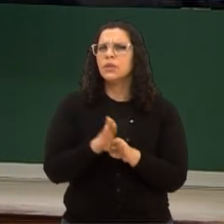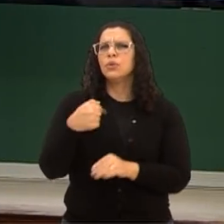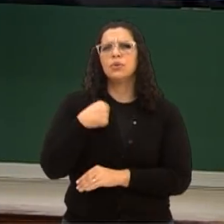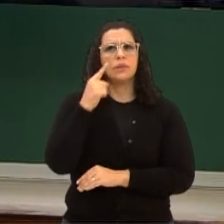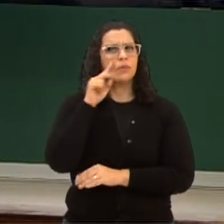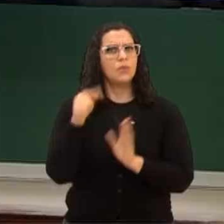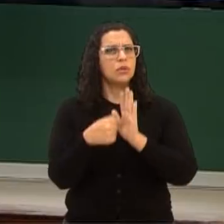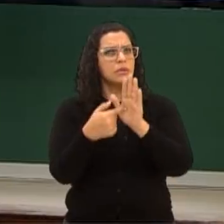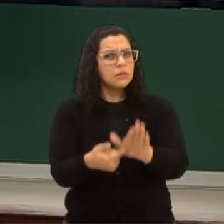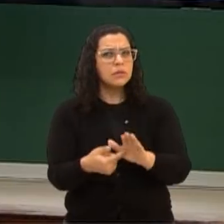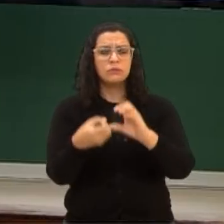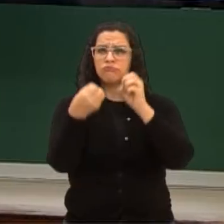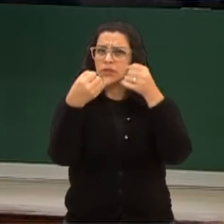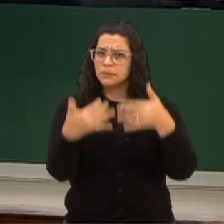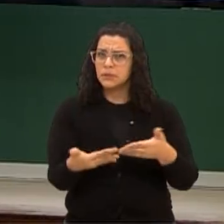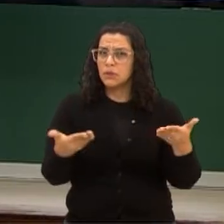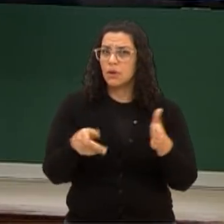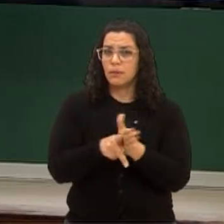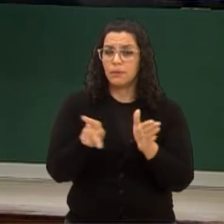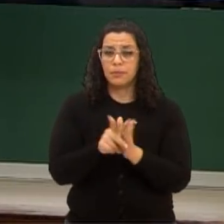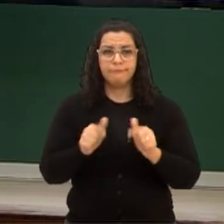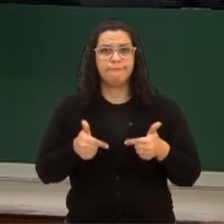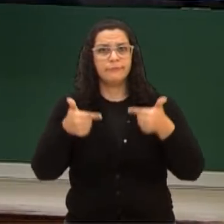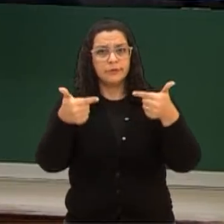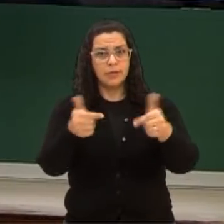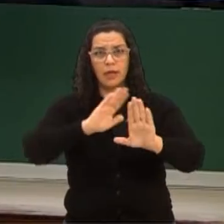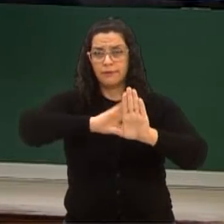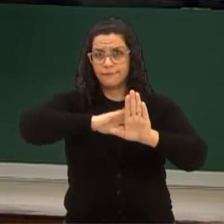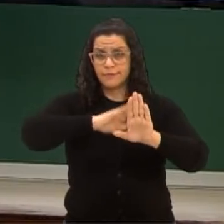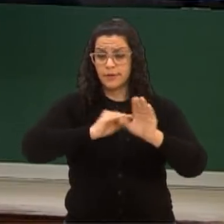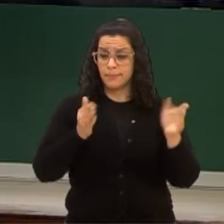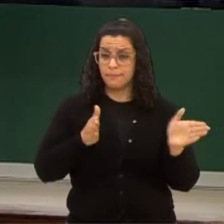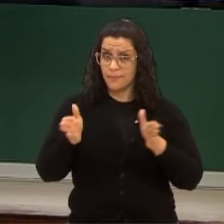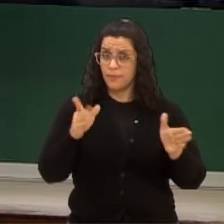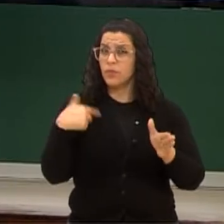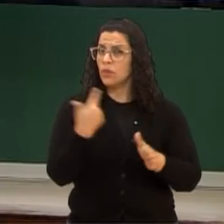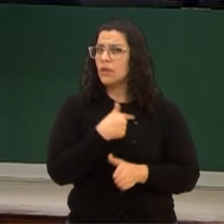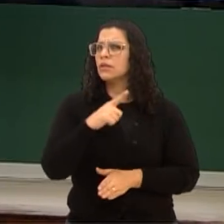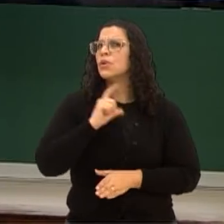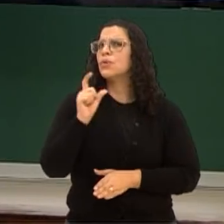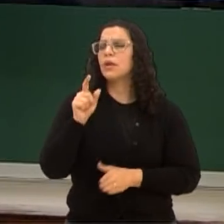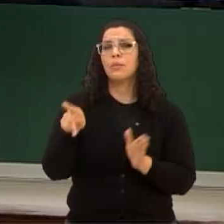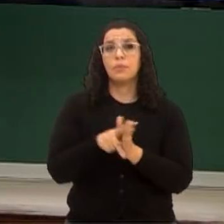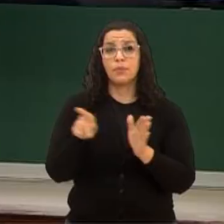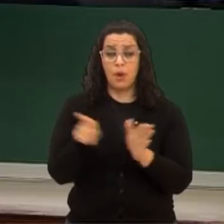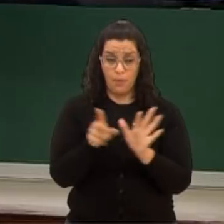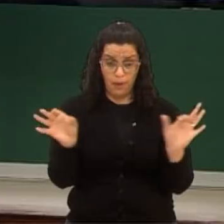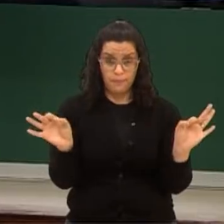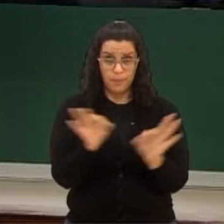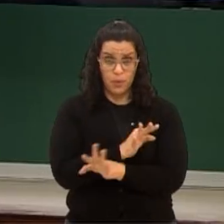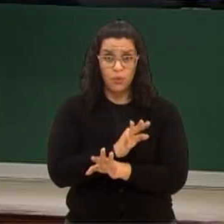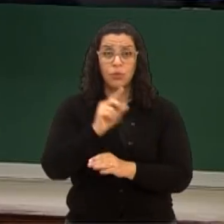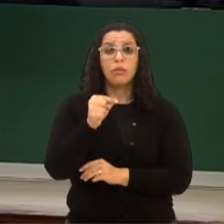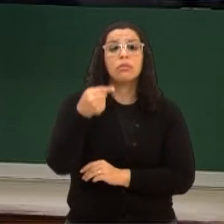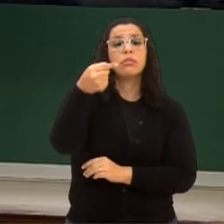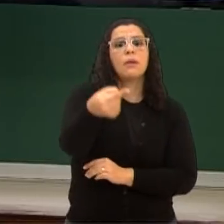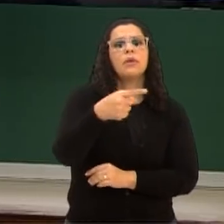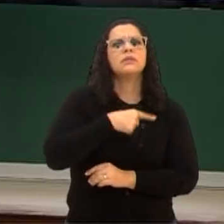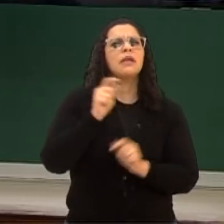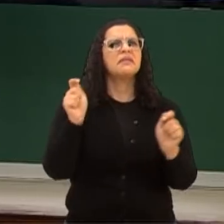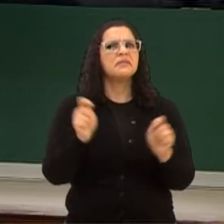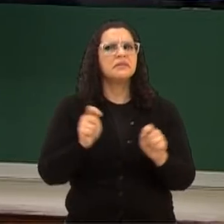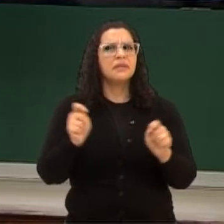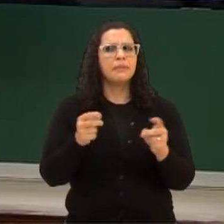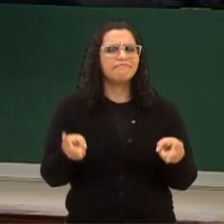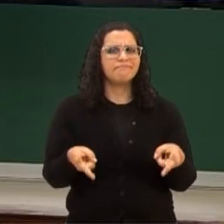diante dessa consideração da Guerra Fria e esse período, nós tivemos, após esse momento, a